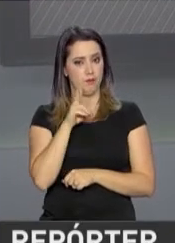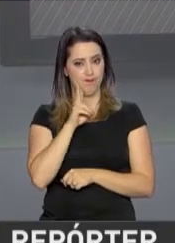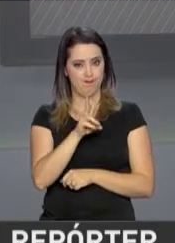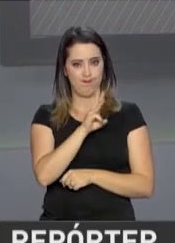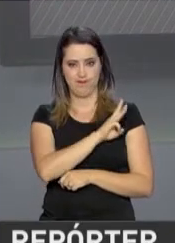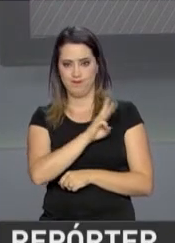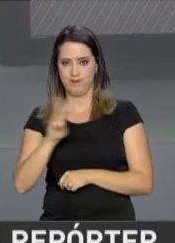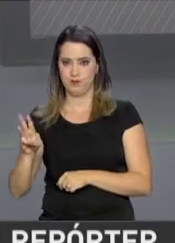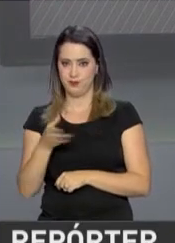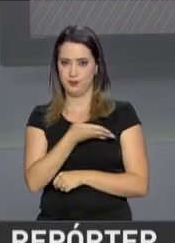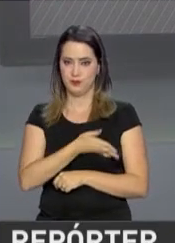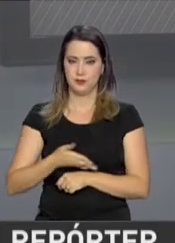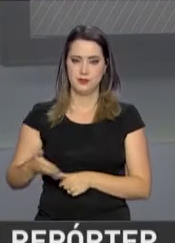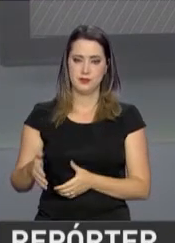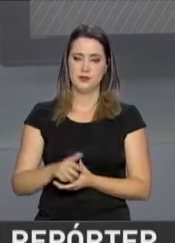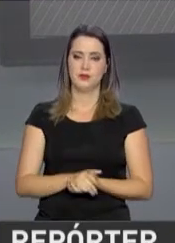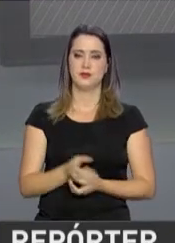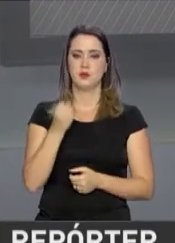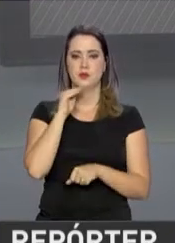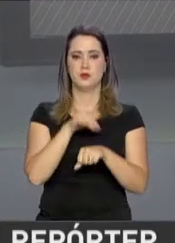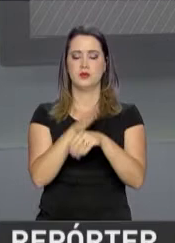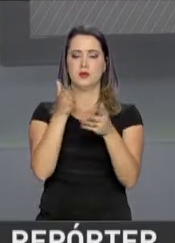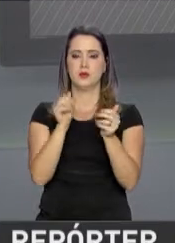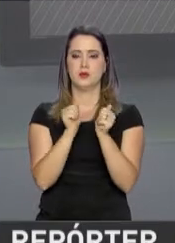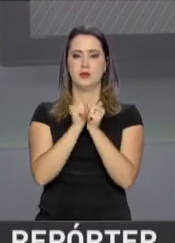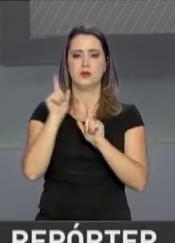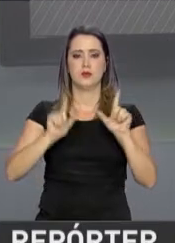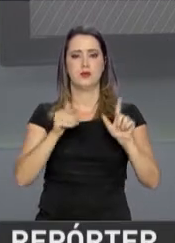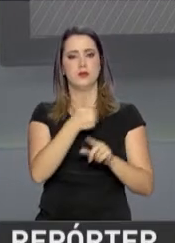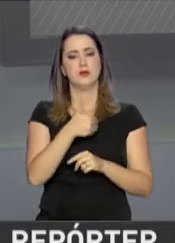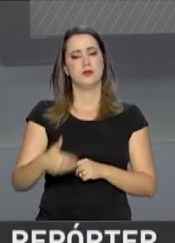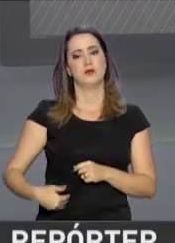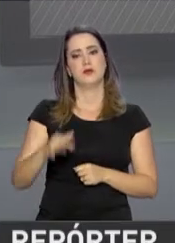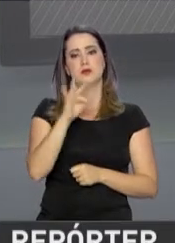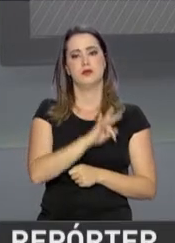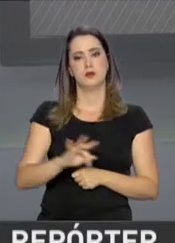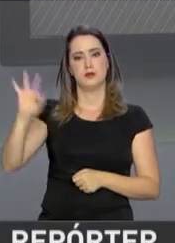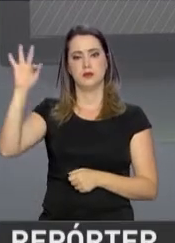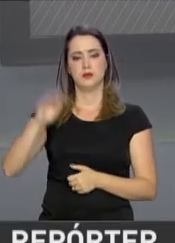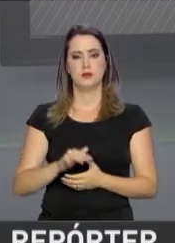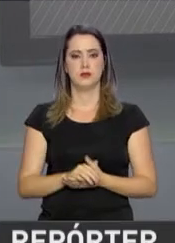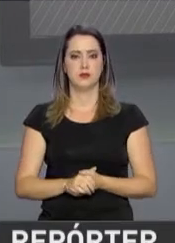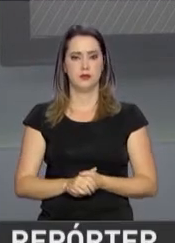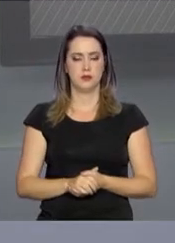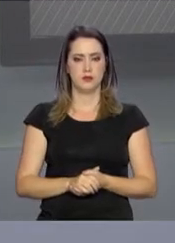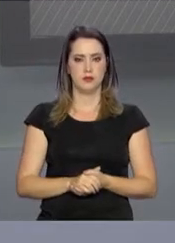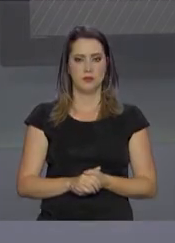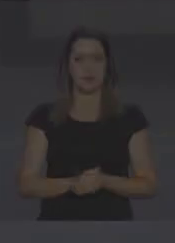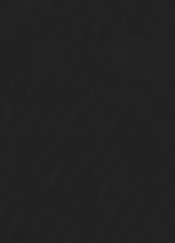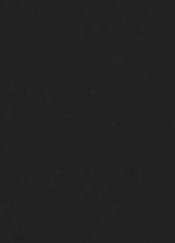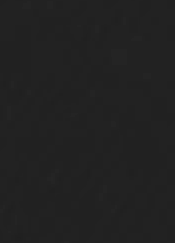também pela internet uma boa noite pra você continue na nbr a tv do governo federal